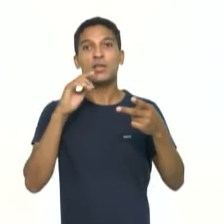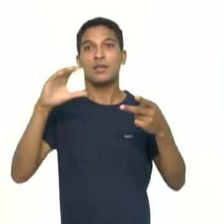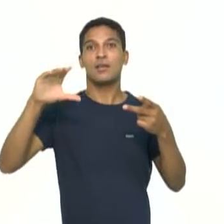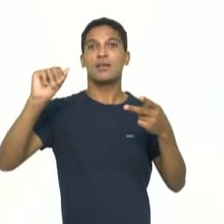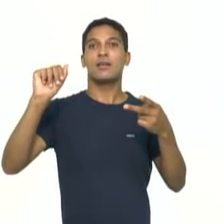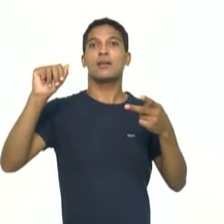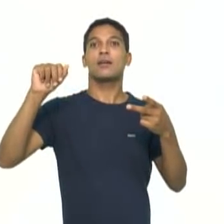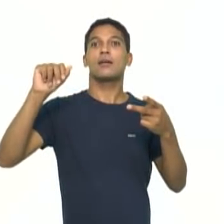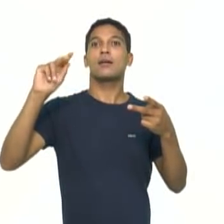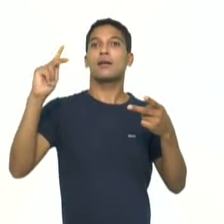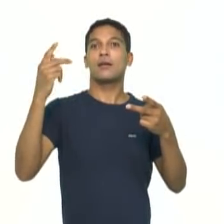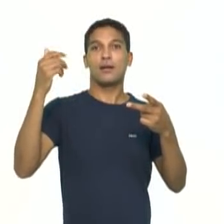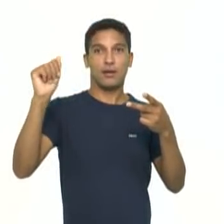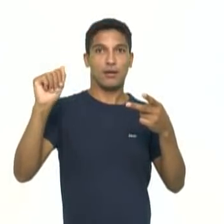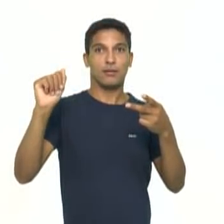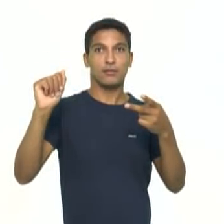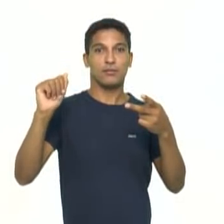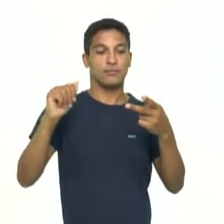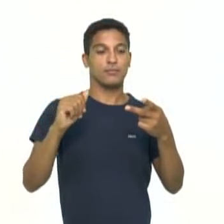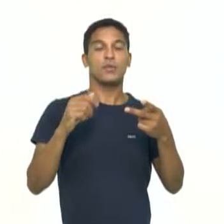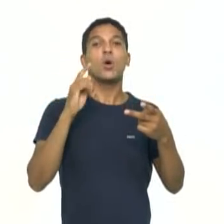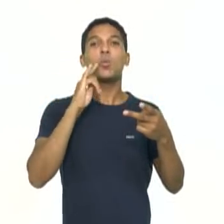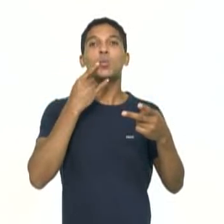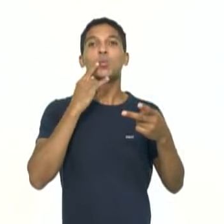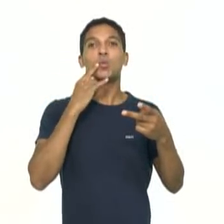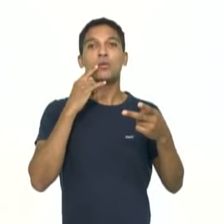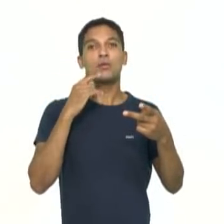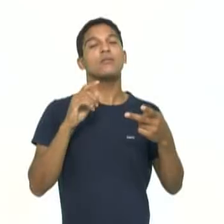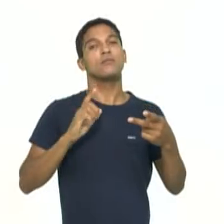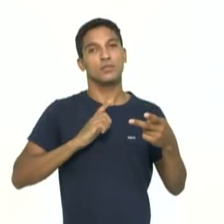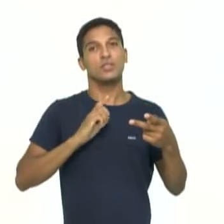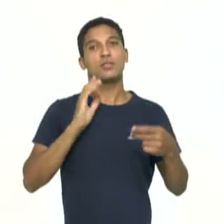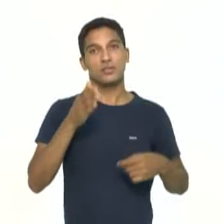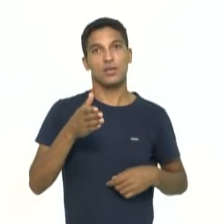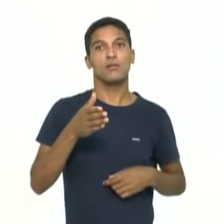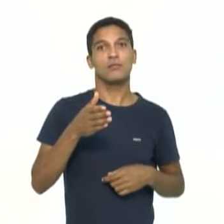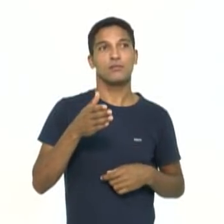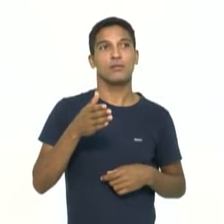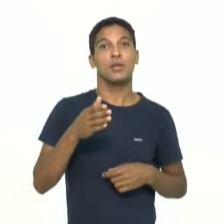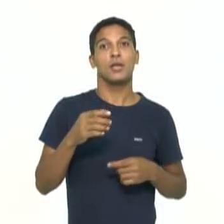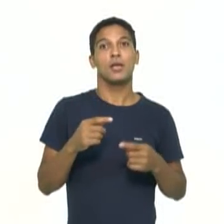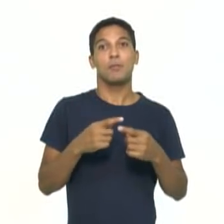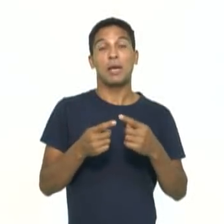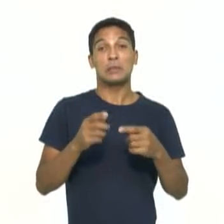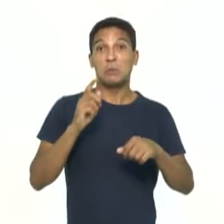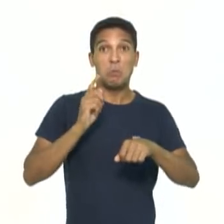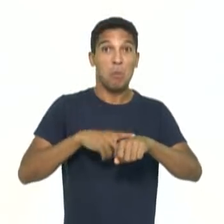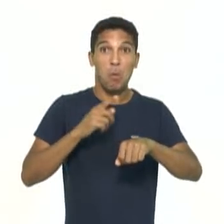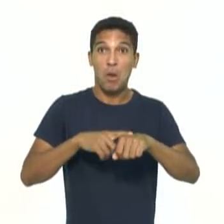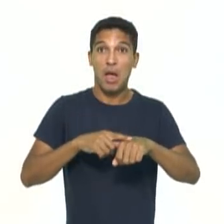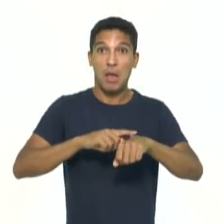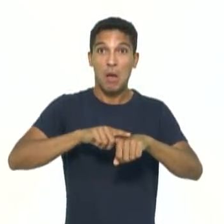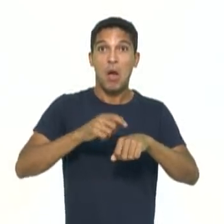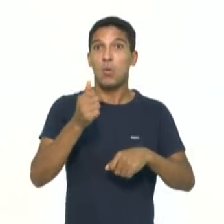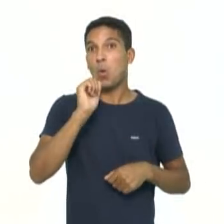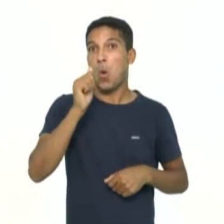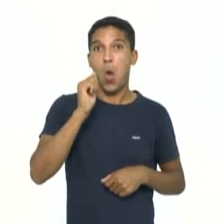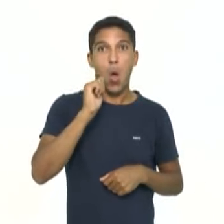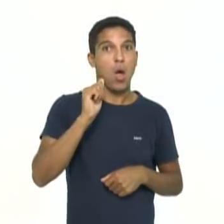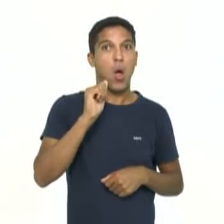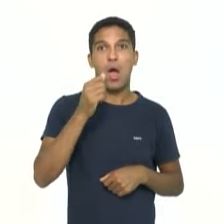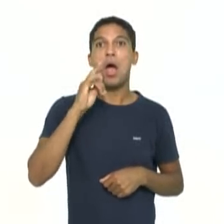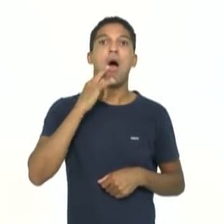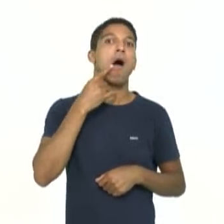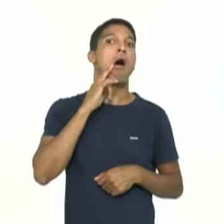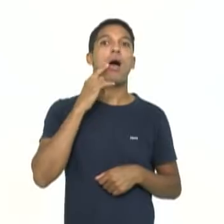existia no Brasil colônia. Os engenhos de cana-de-açúcar, não é verdade? Só que eles não bebiam a toda hora. Só quando paravam alguma festa.